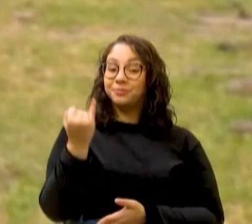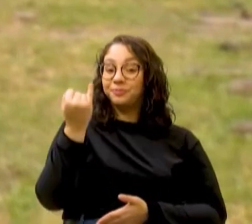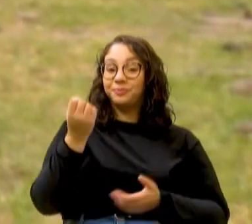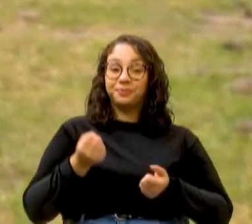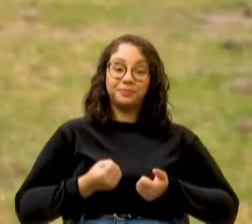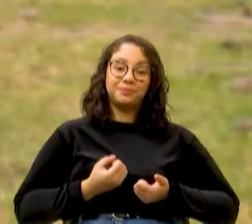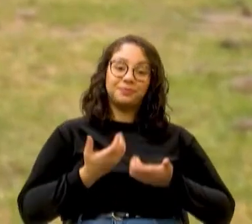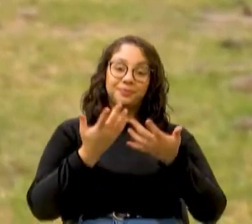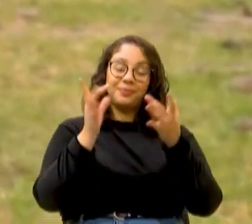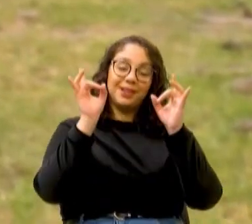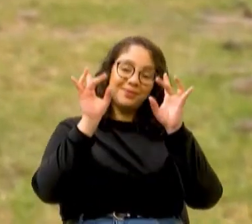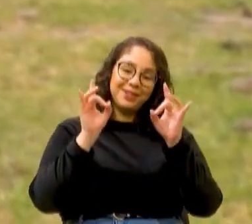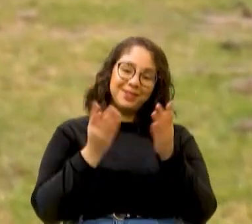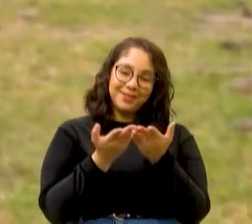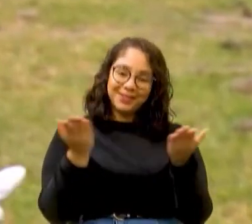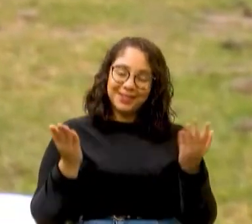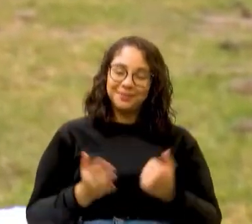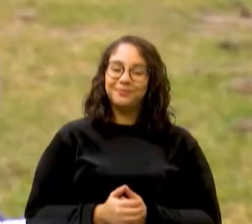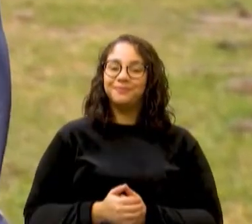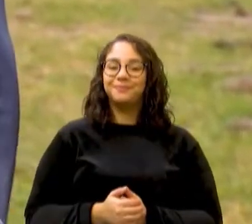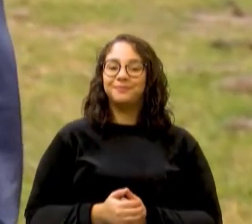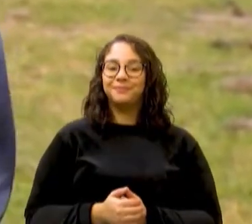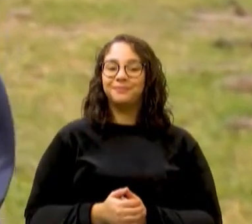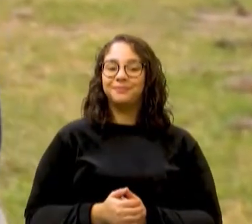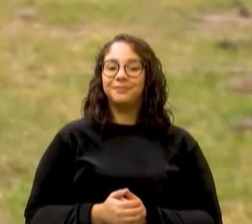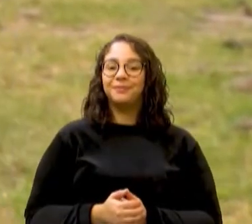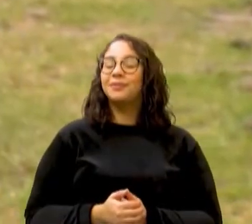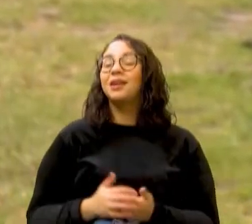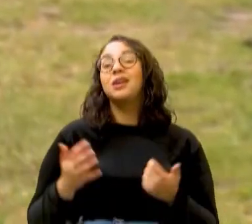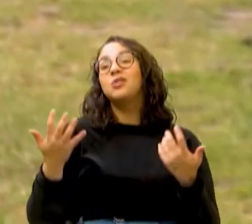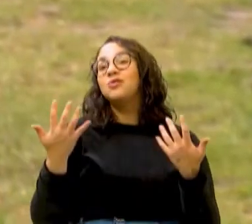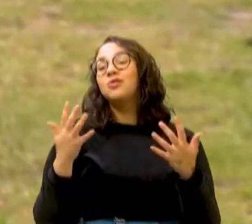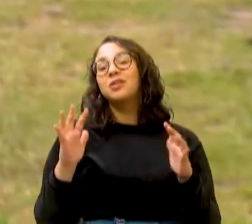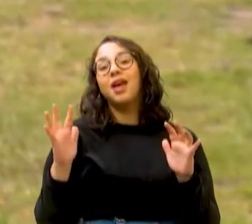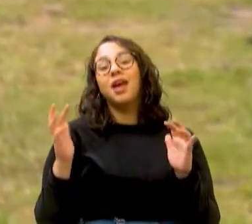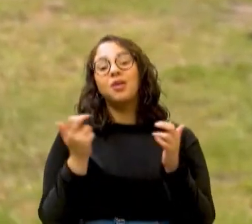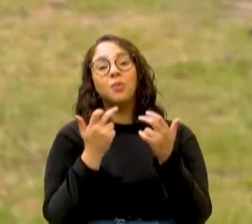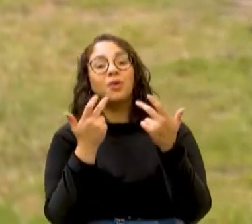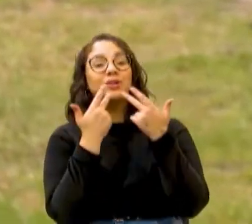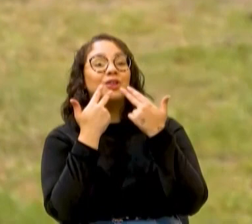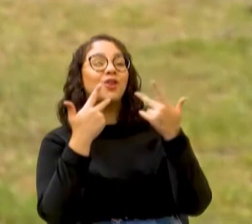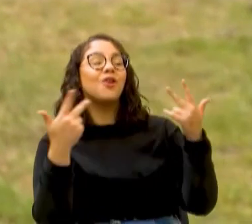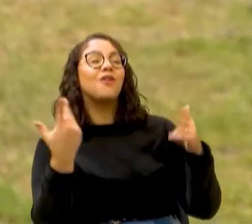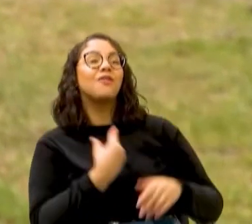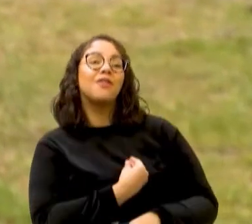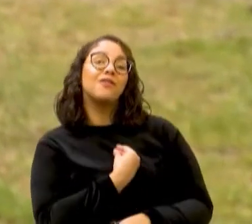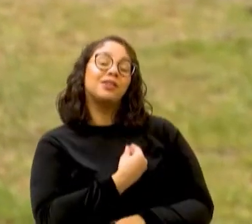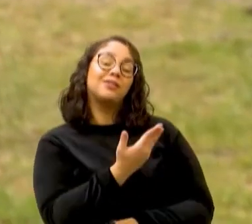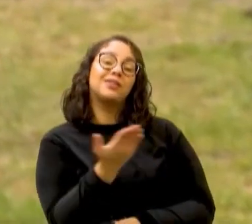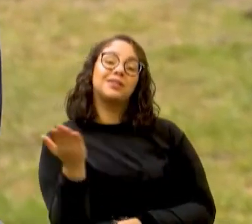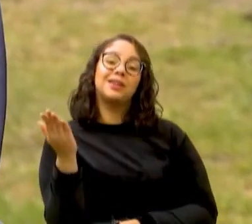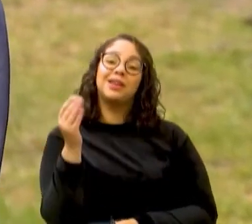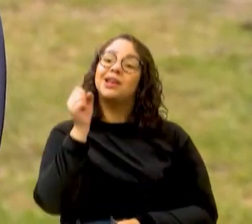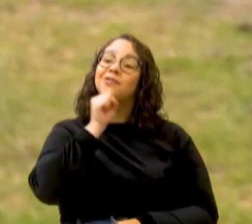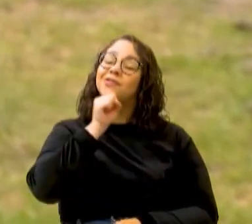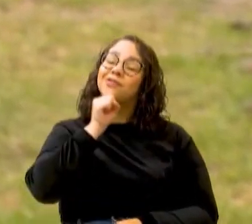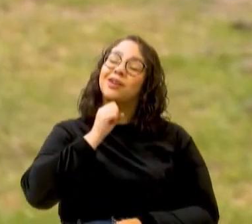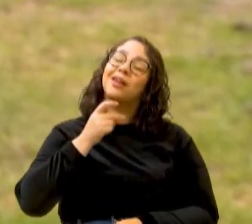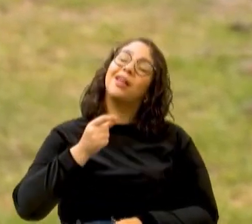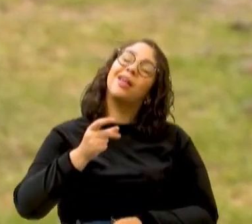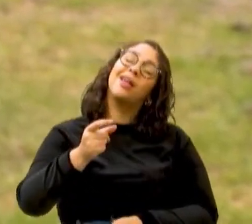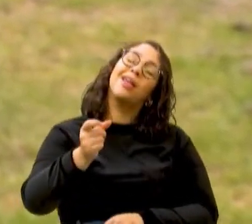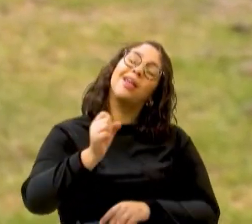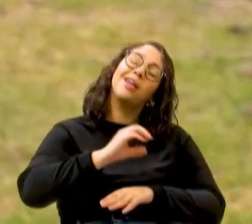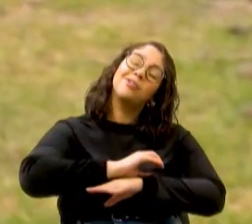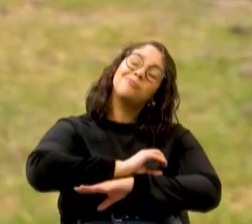eu vou declamar especialmente para vocês não quero ser uma coisa nova na vida de vocês e envelhecer